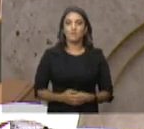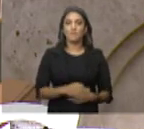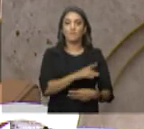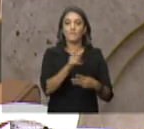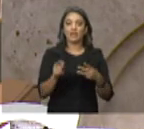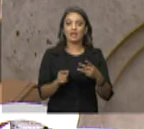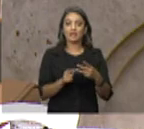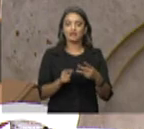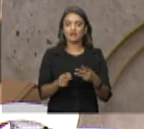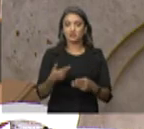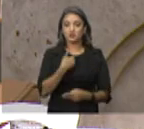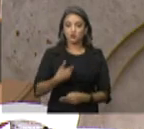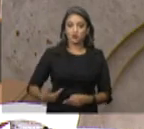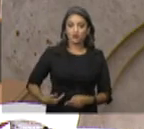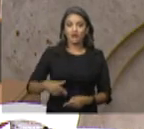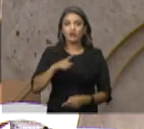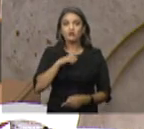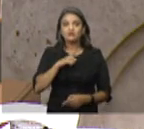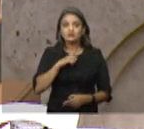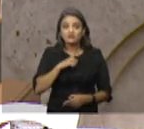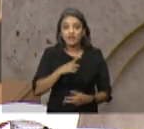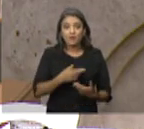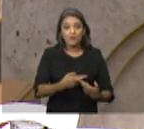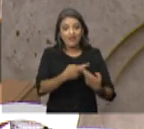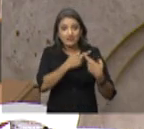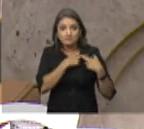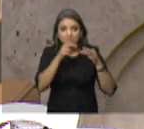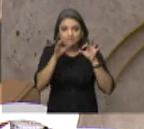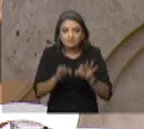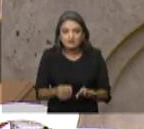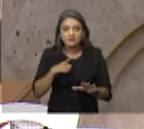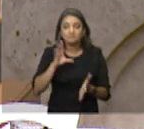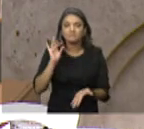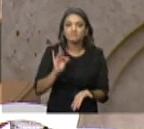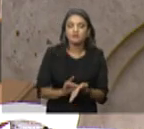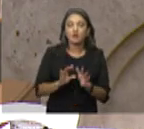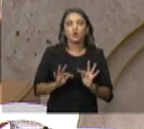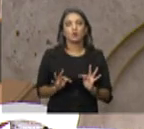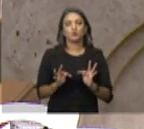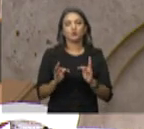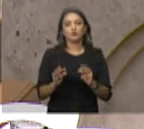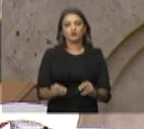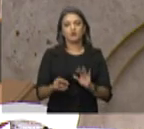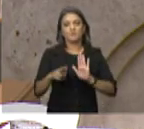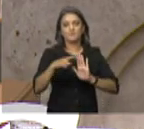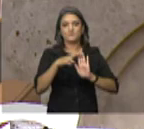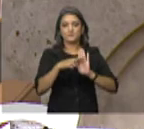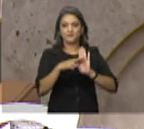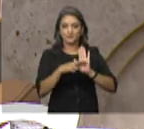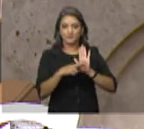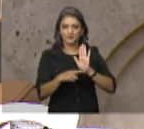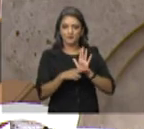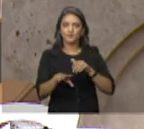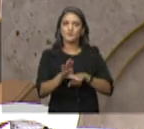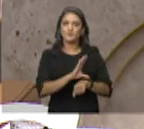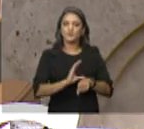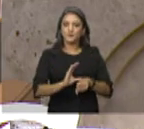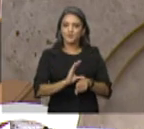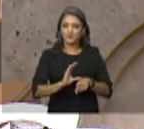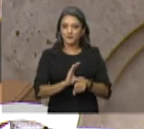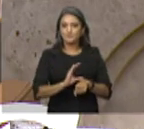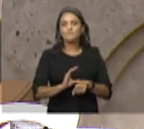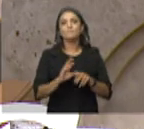o poder público tem o dever jurídico de dar efetividade integral as normas constitucionais